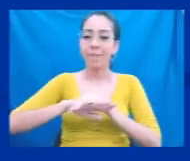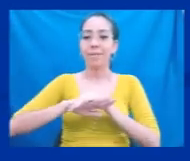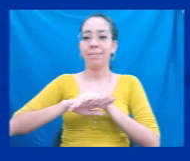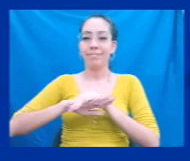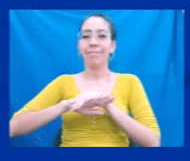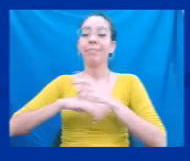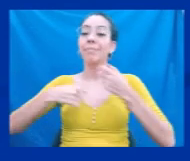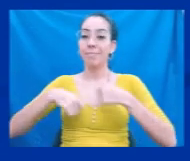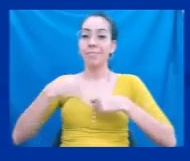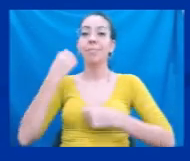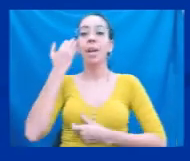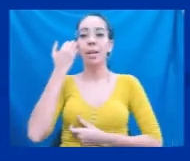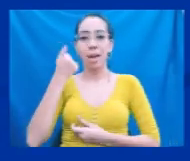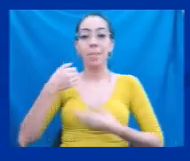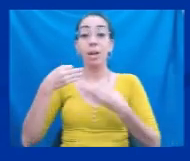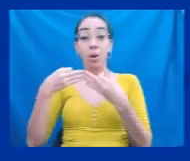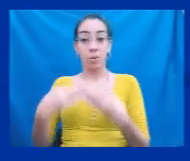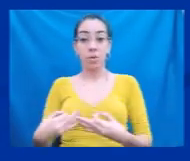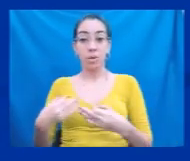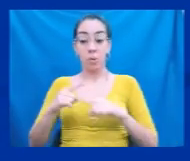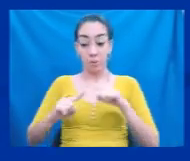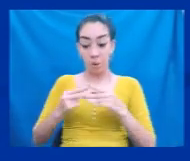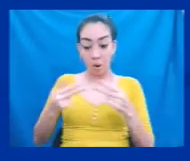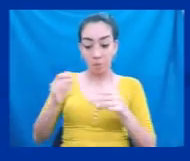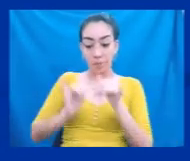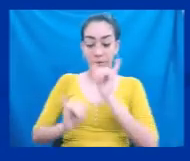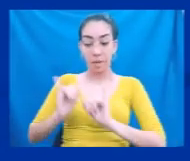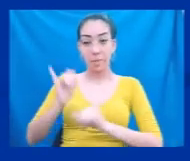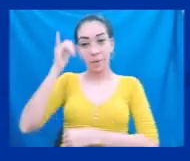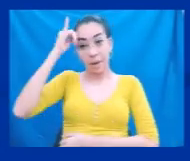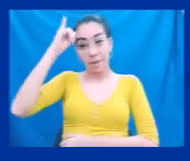químicos sejam feitos de forma correta para evitar acidentes.